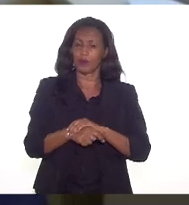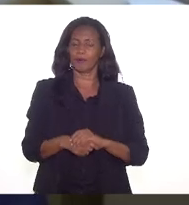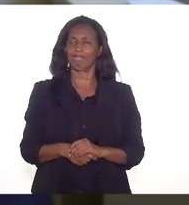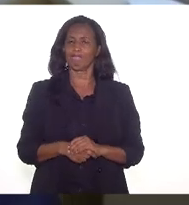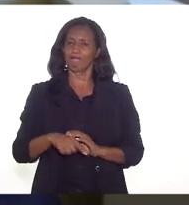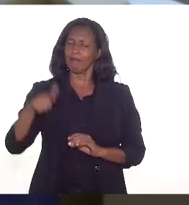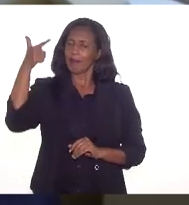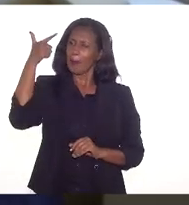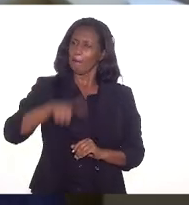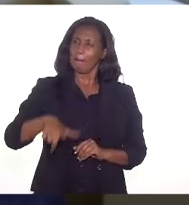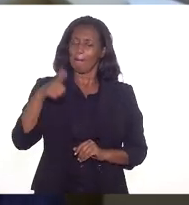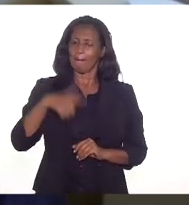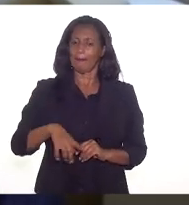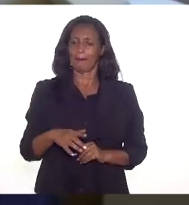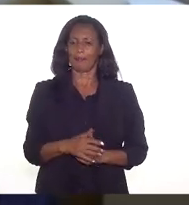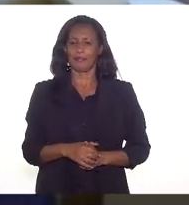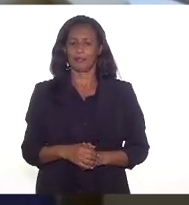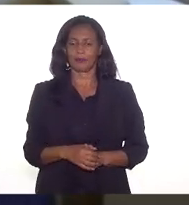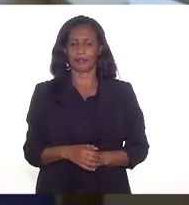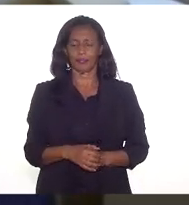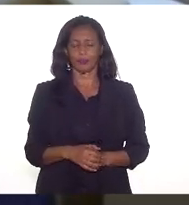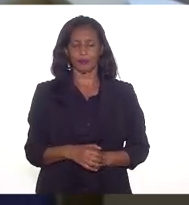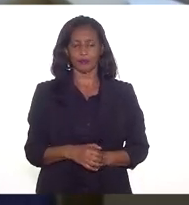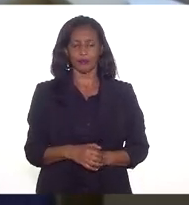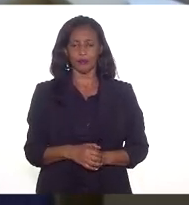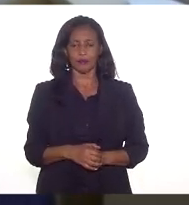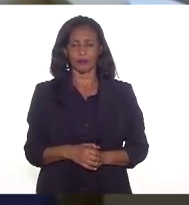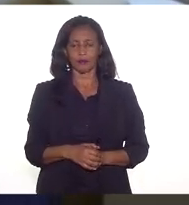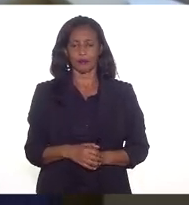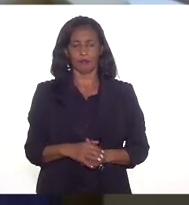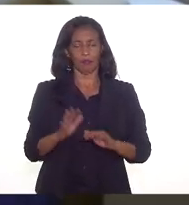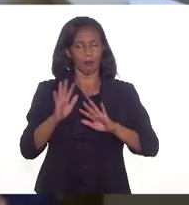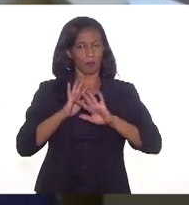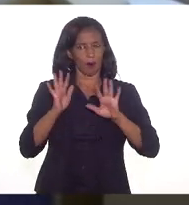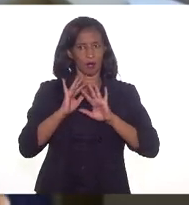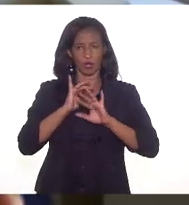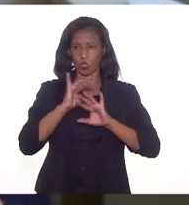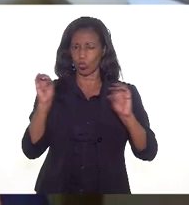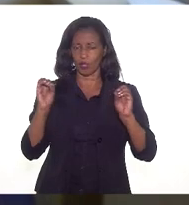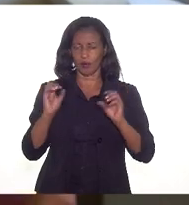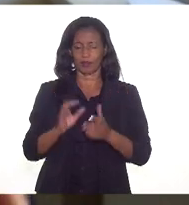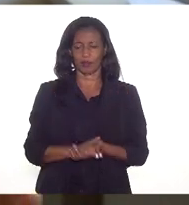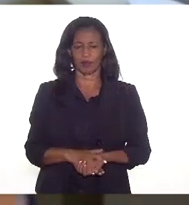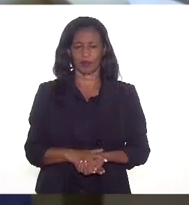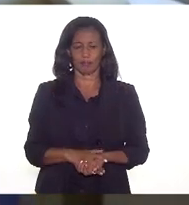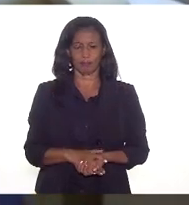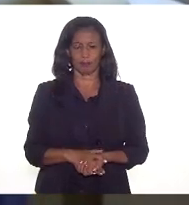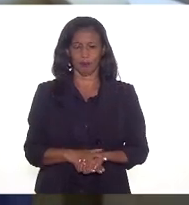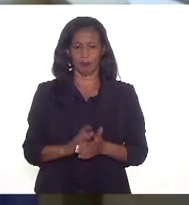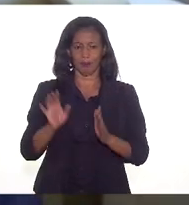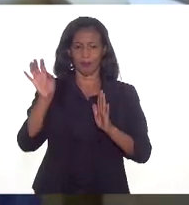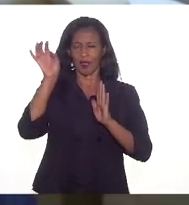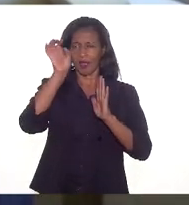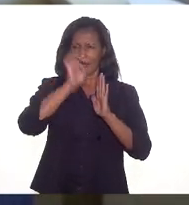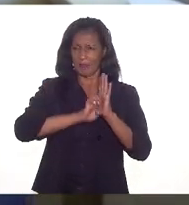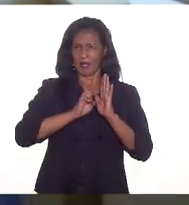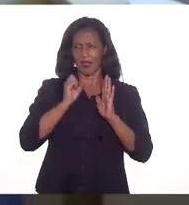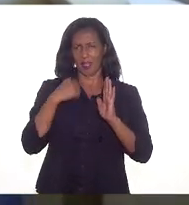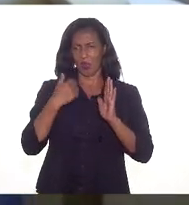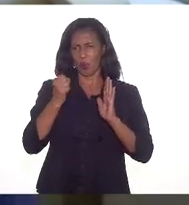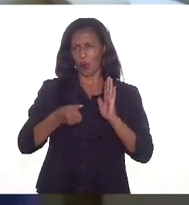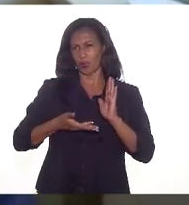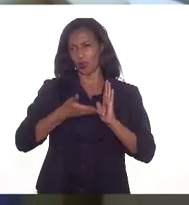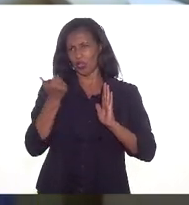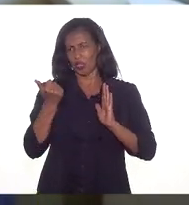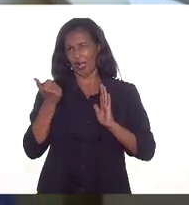aprofundar mais essa questão. Era isso. Então, a questão da emenda, eu posso até retirar para fazer